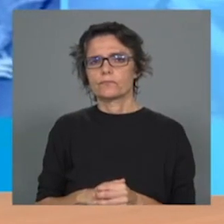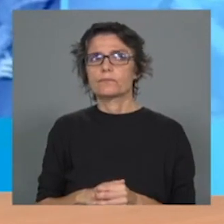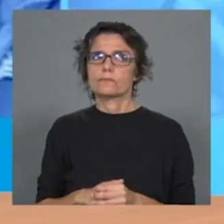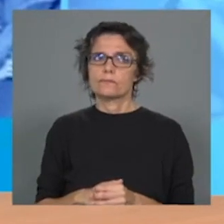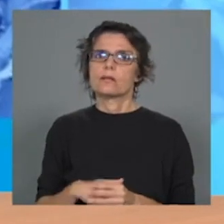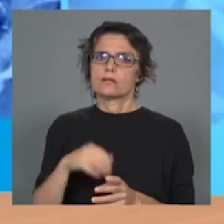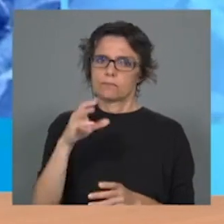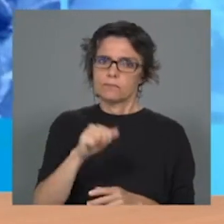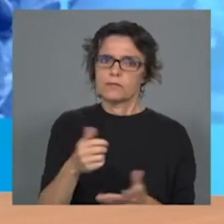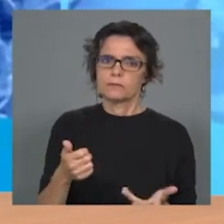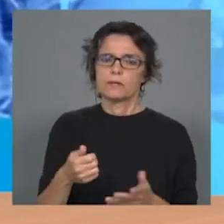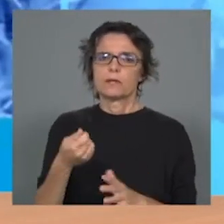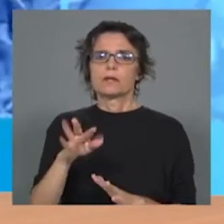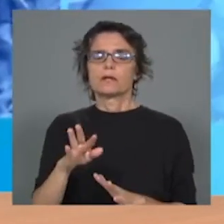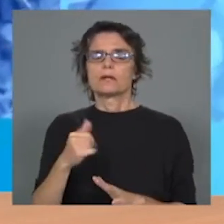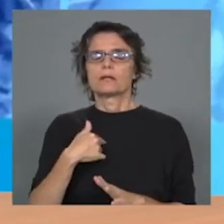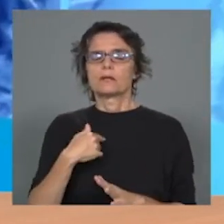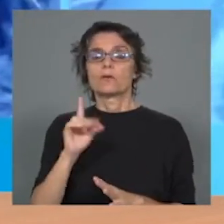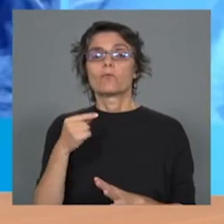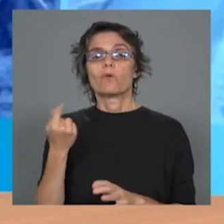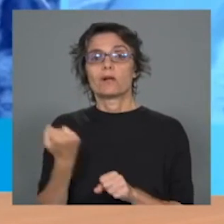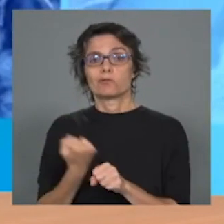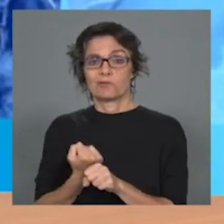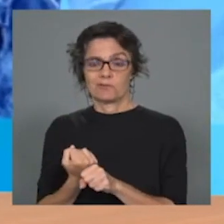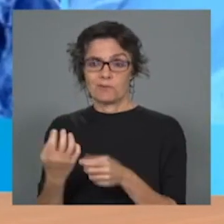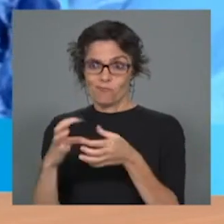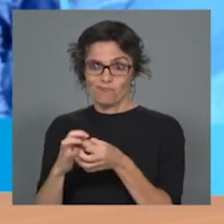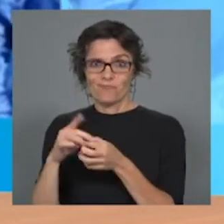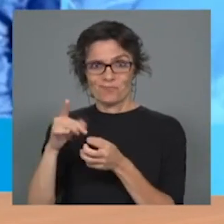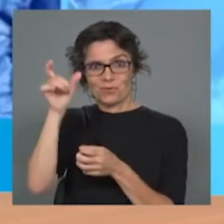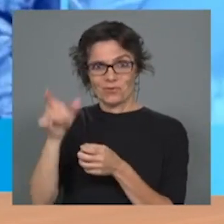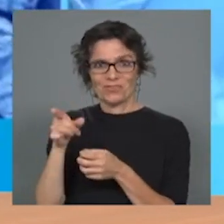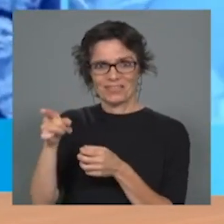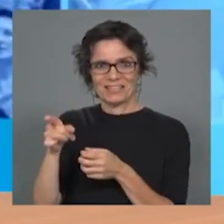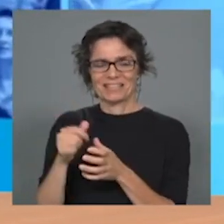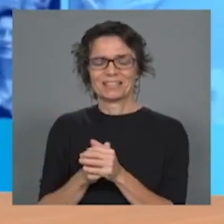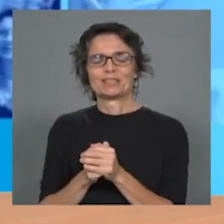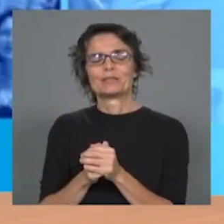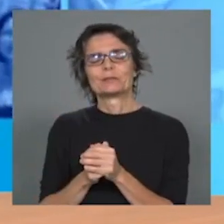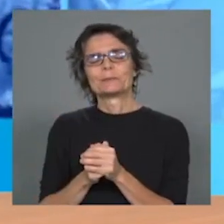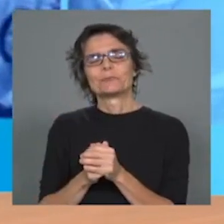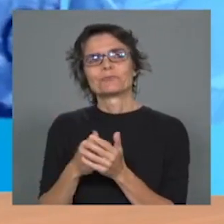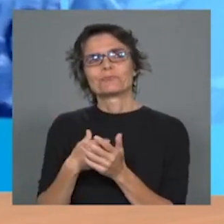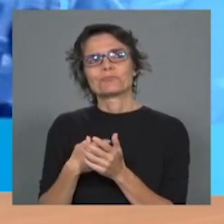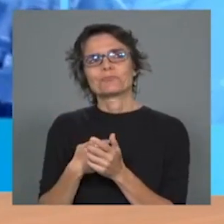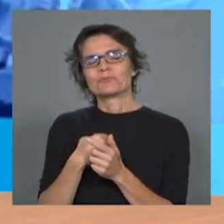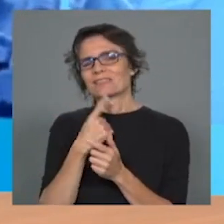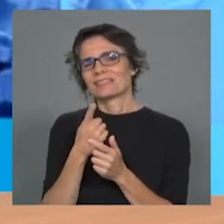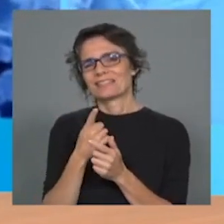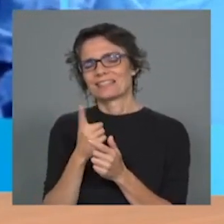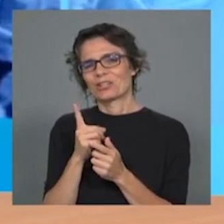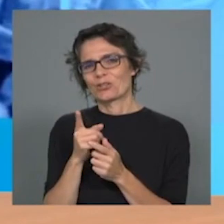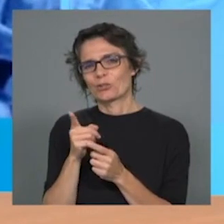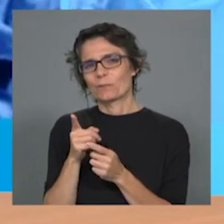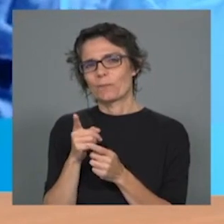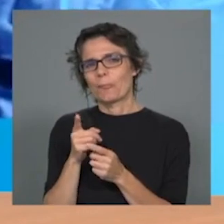eu costumava dizer, quando nos 3 anos trabalhei diretamente com a Maria de Lourdes Pintasilgo, dizia que a porta da Maria